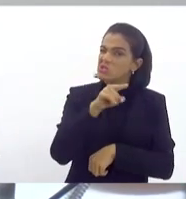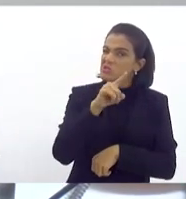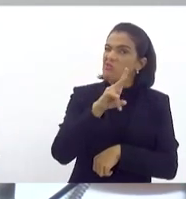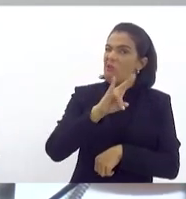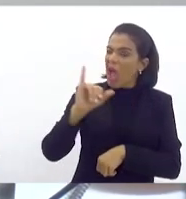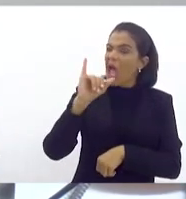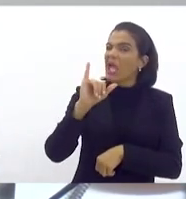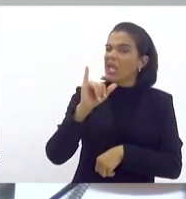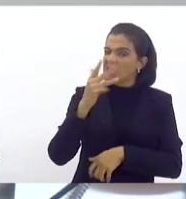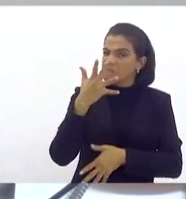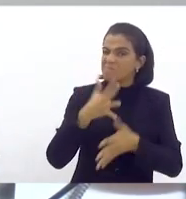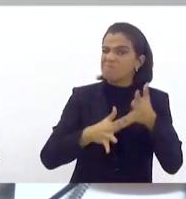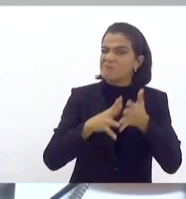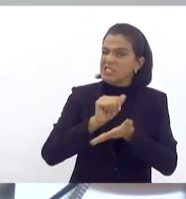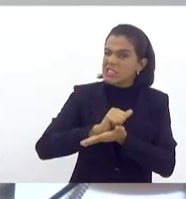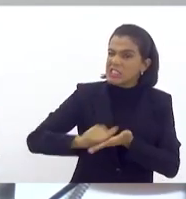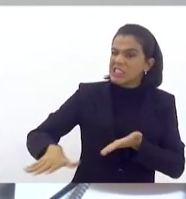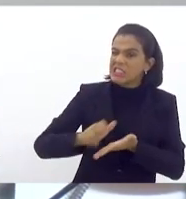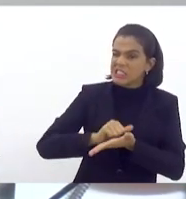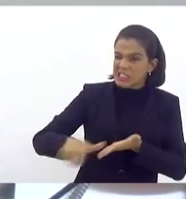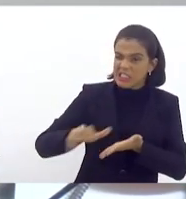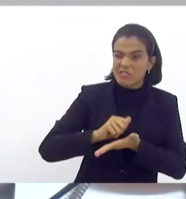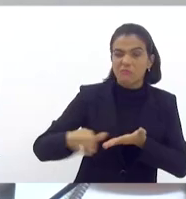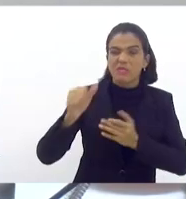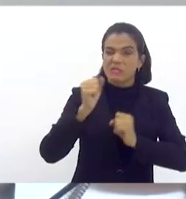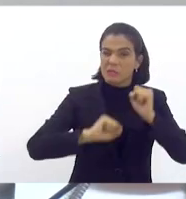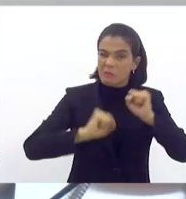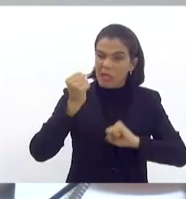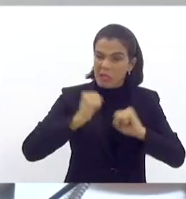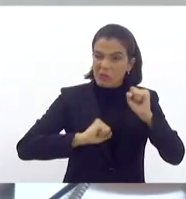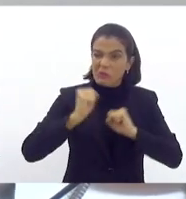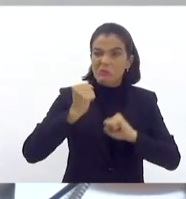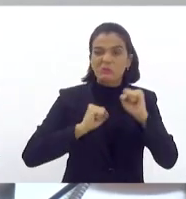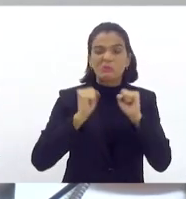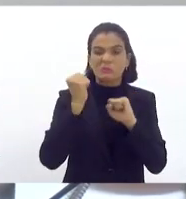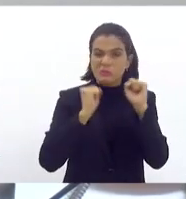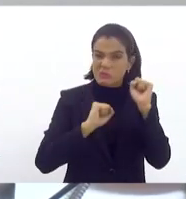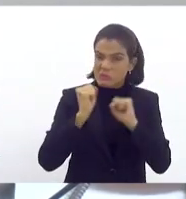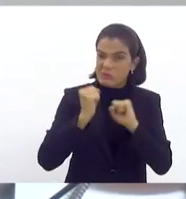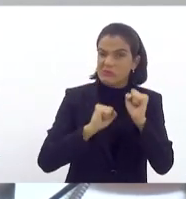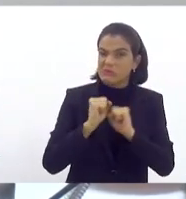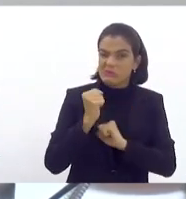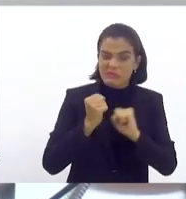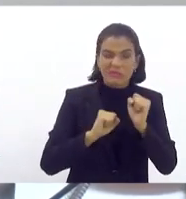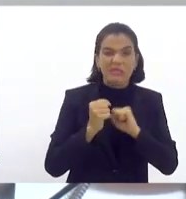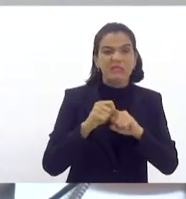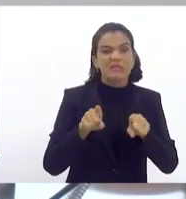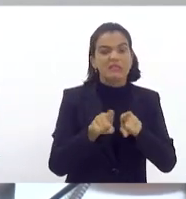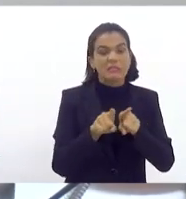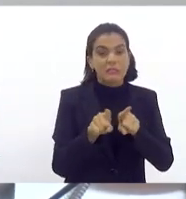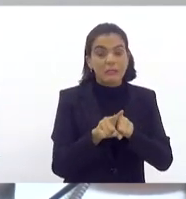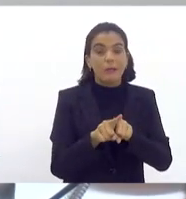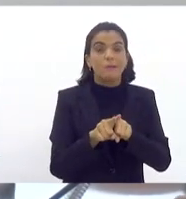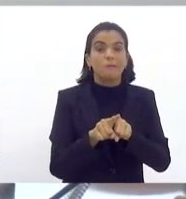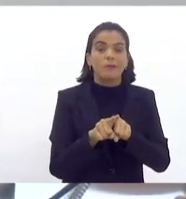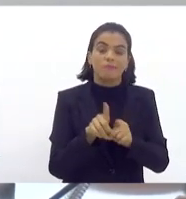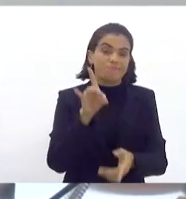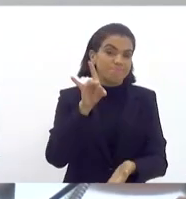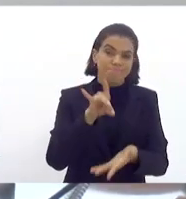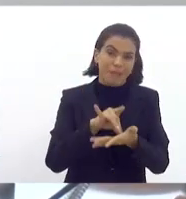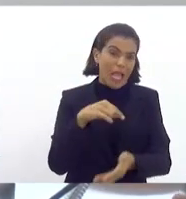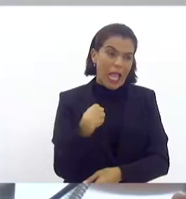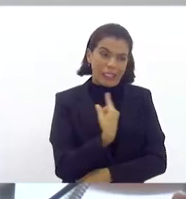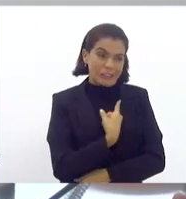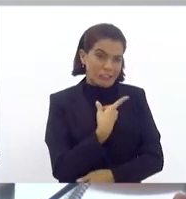um absurdo de despesa para a indústria, enfim, algo que verdadeiramente não cabe a